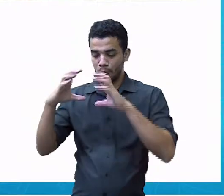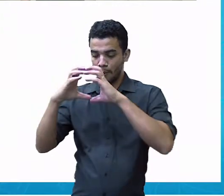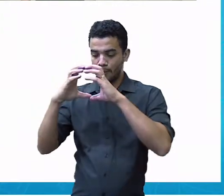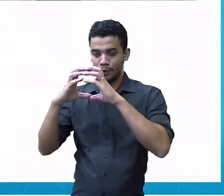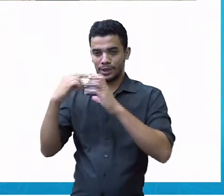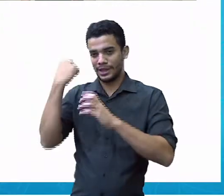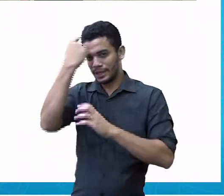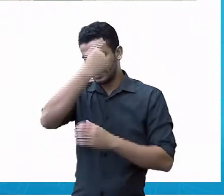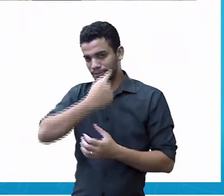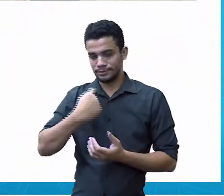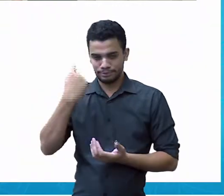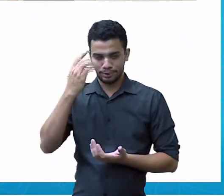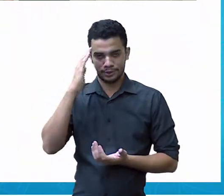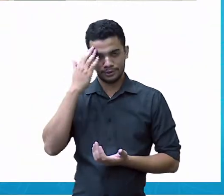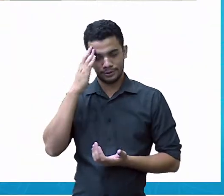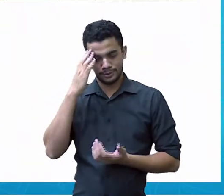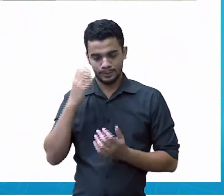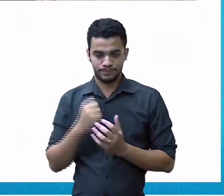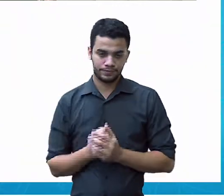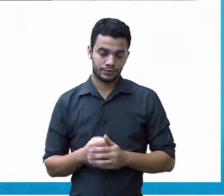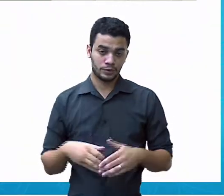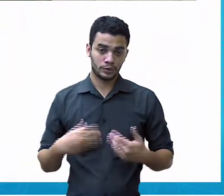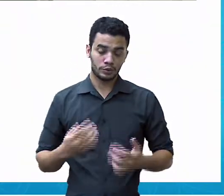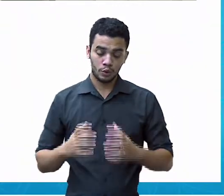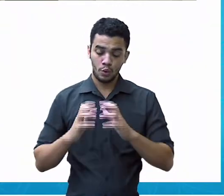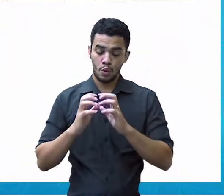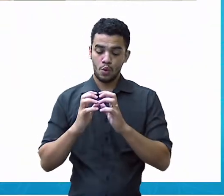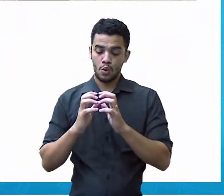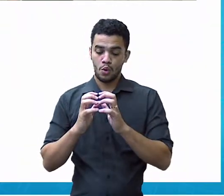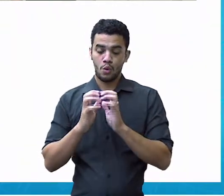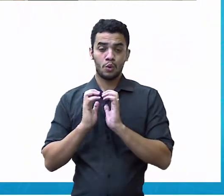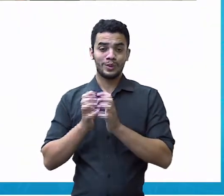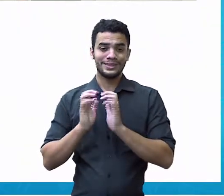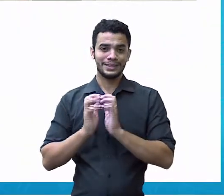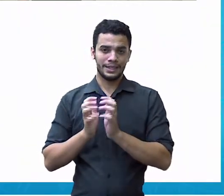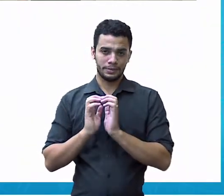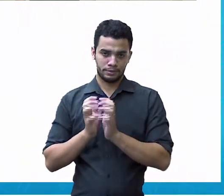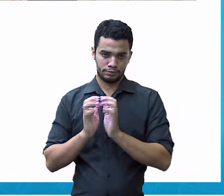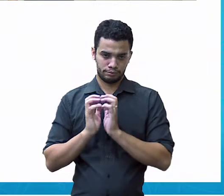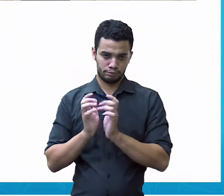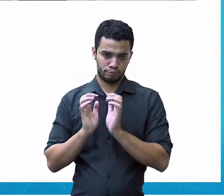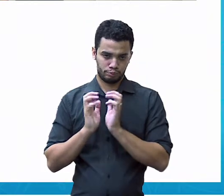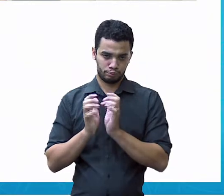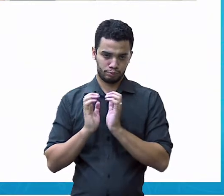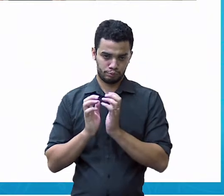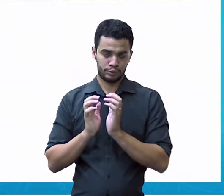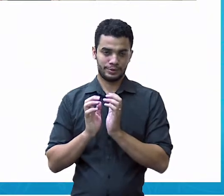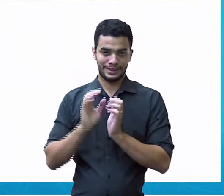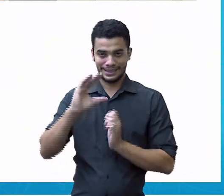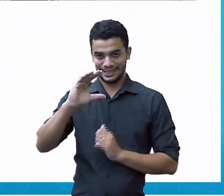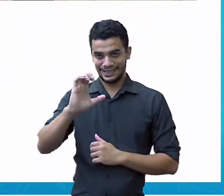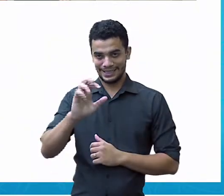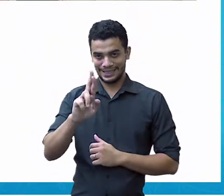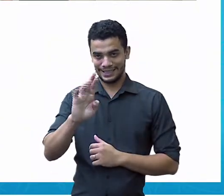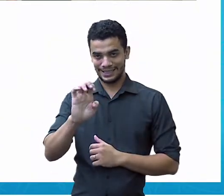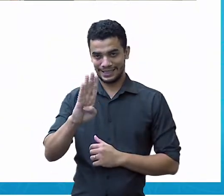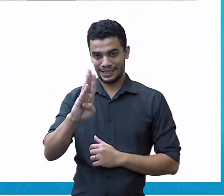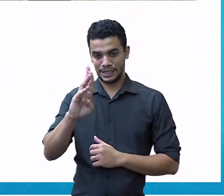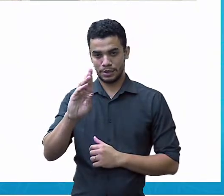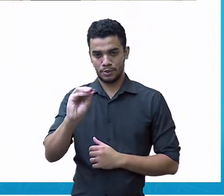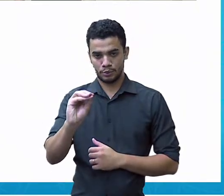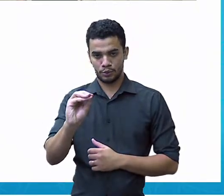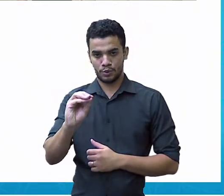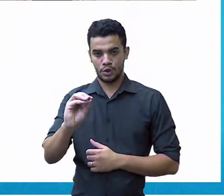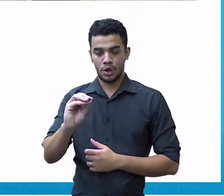O cérebro é o principal órgão do sistema nervoso. Sua camada mais externa,